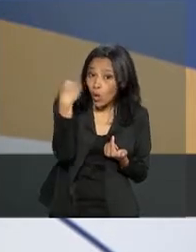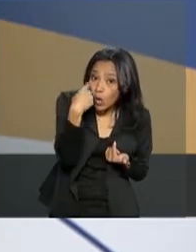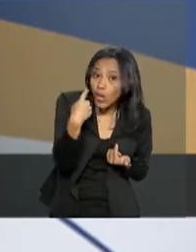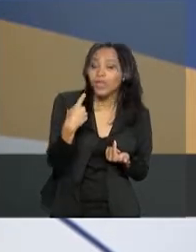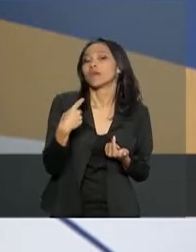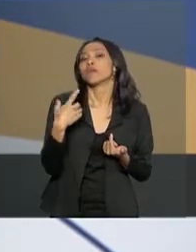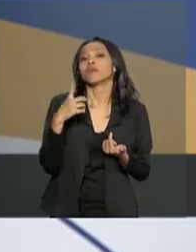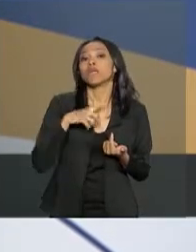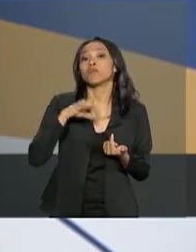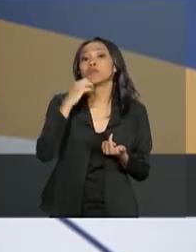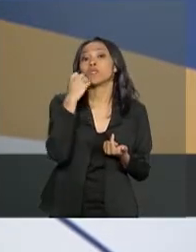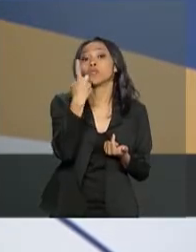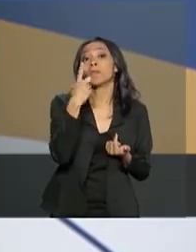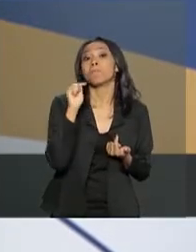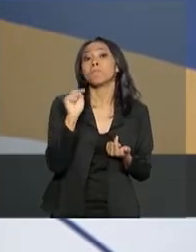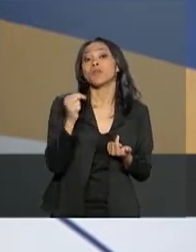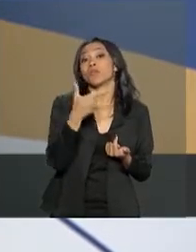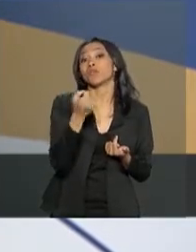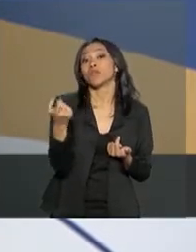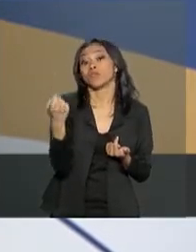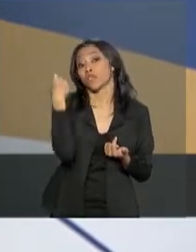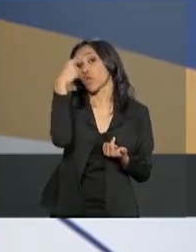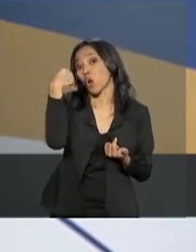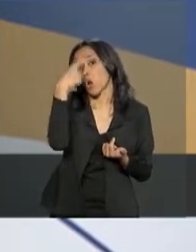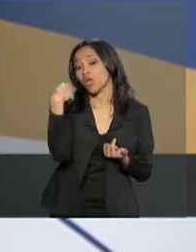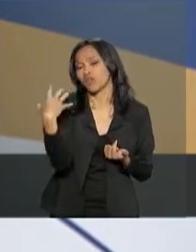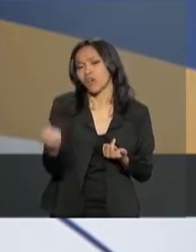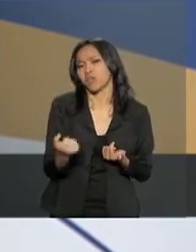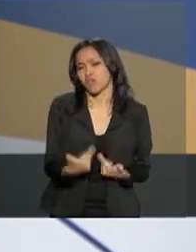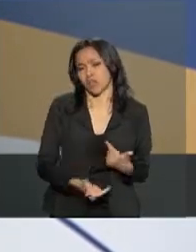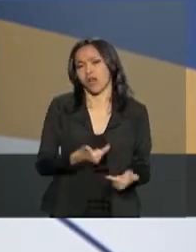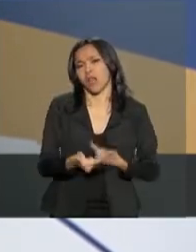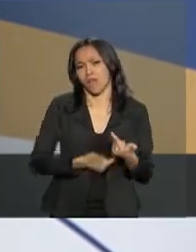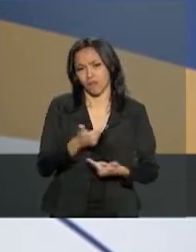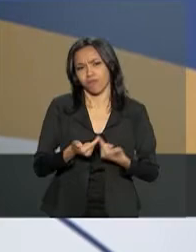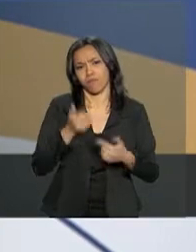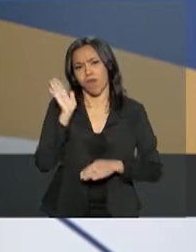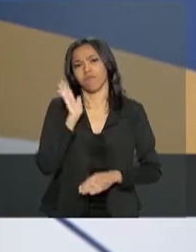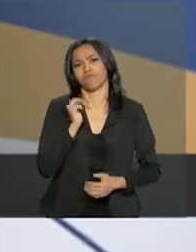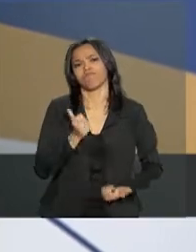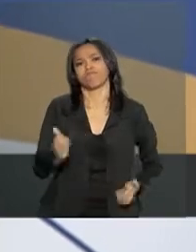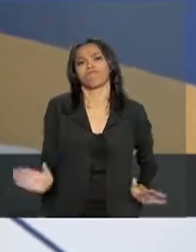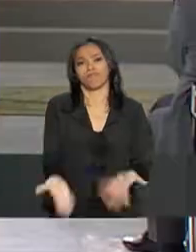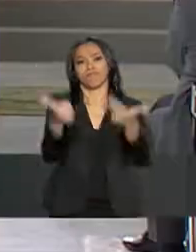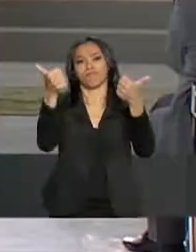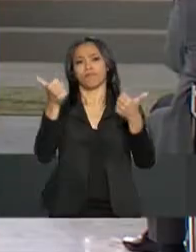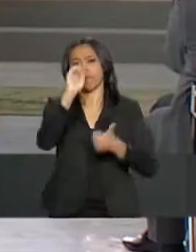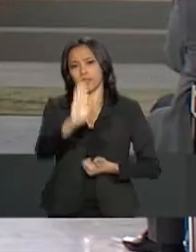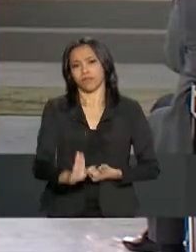temos 1200 horas pela frente nós vamos trabalhar 1200 horas em benefício do brasil